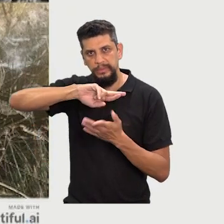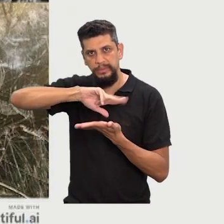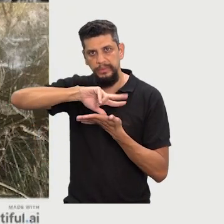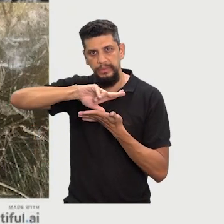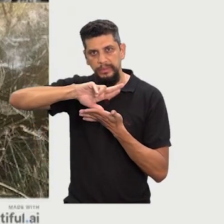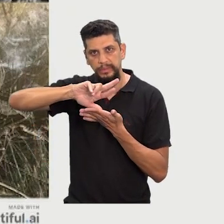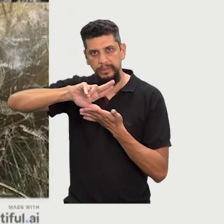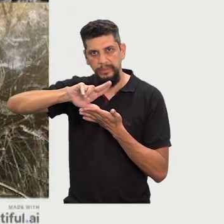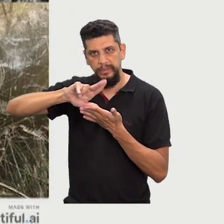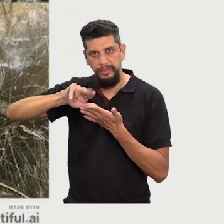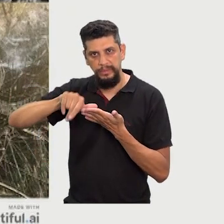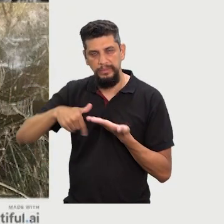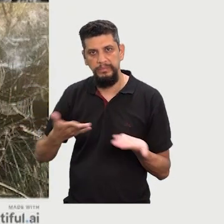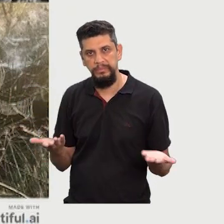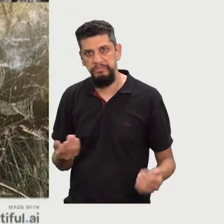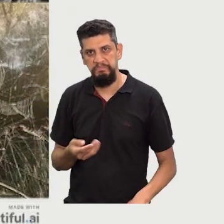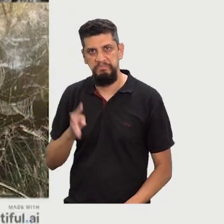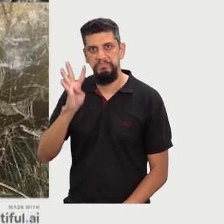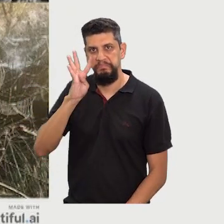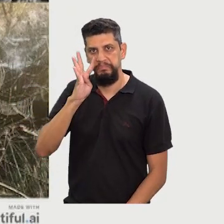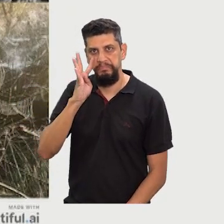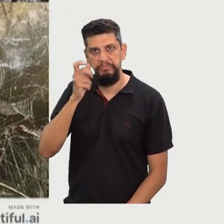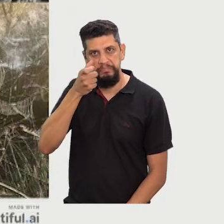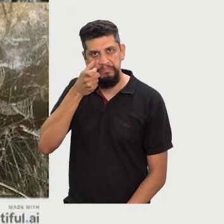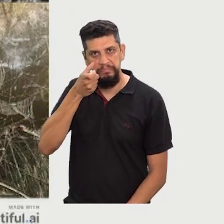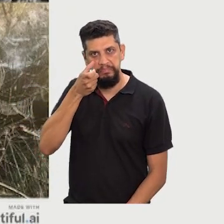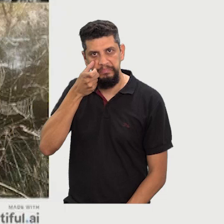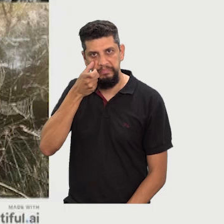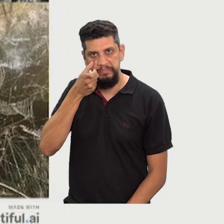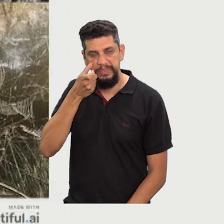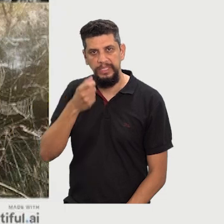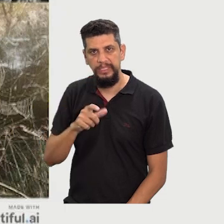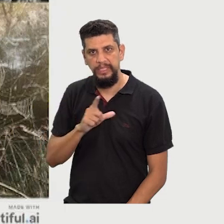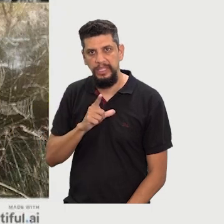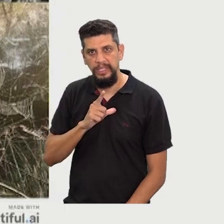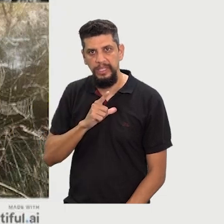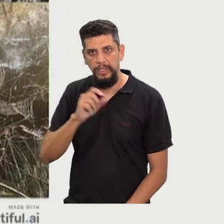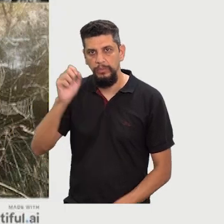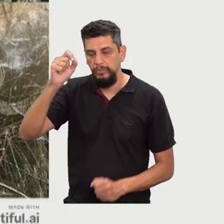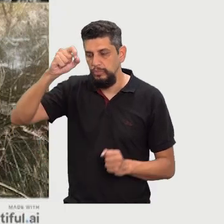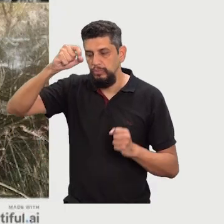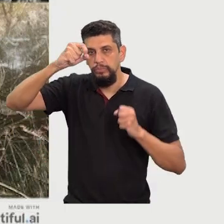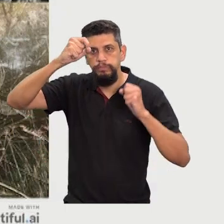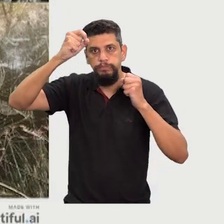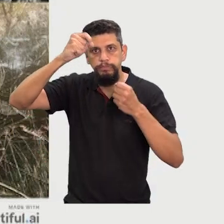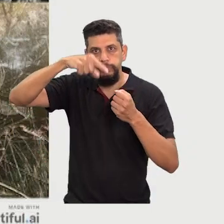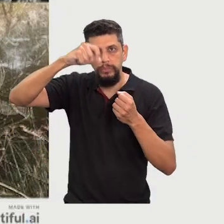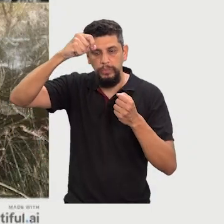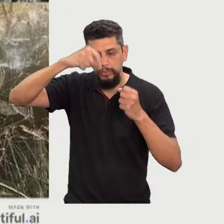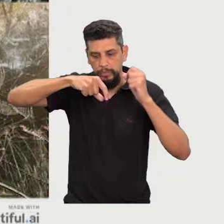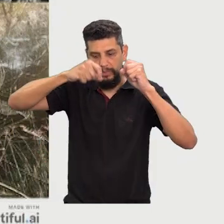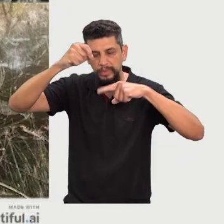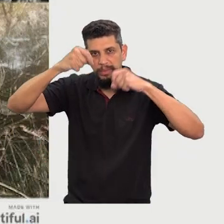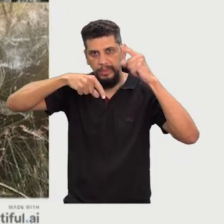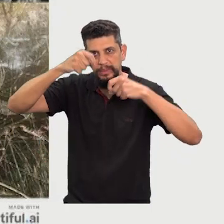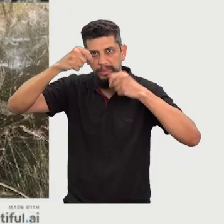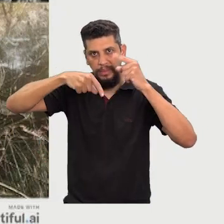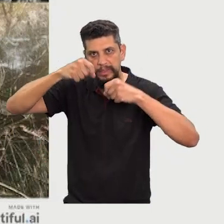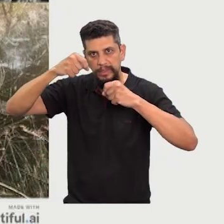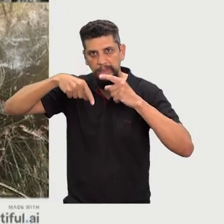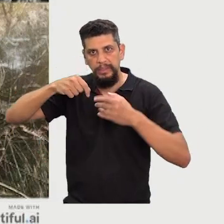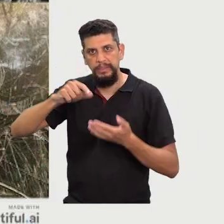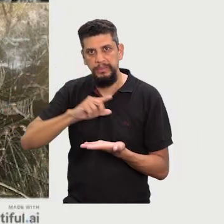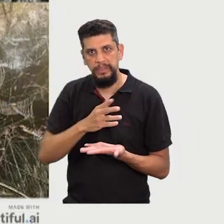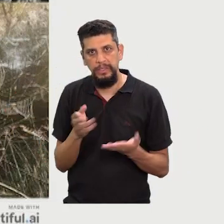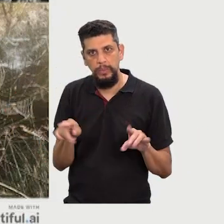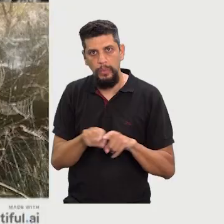né? Então, são tipos bem, bem interessantes. Olha ali, tem ali até com o orvalho da chuva, né? Tem quando tem muita